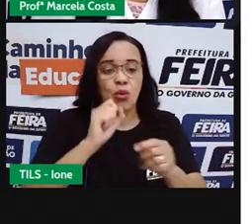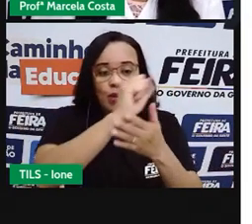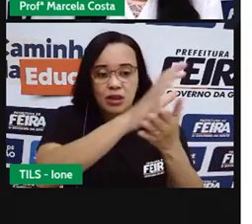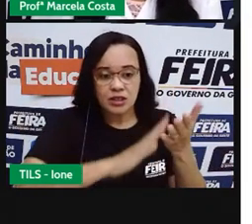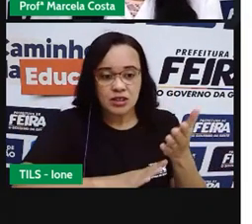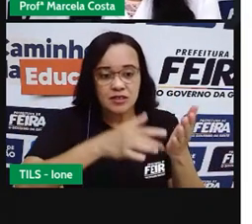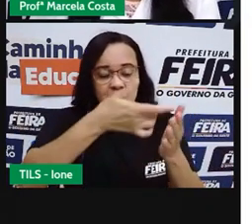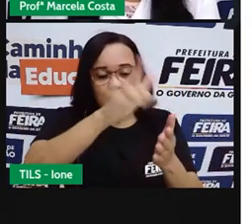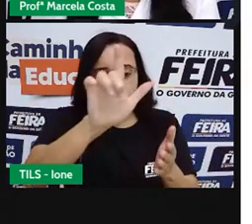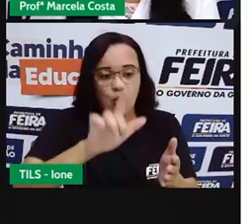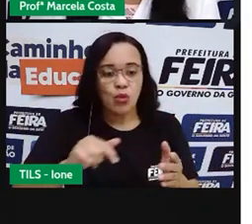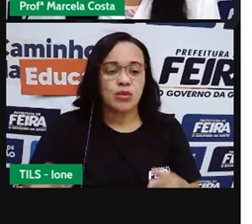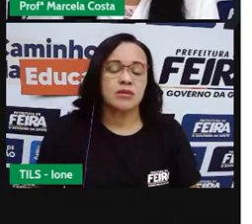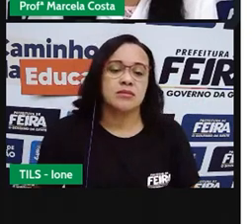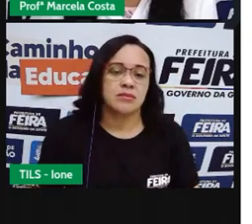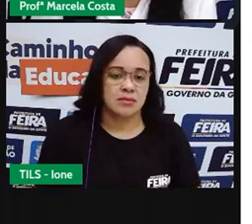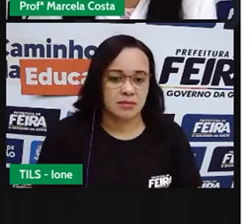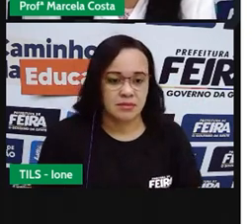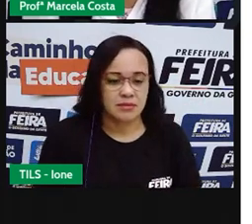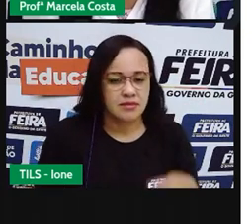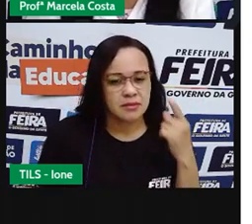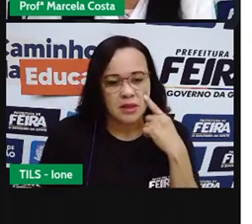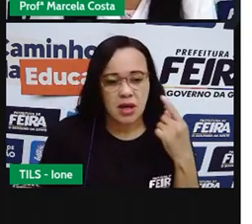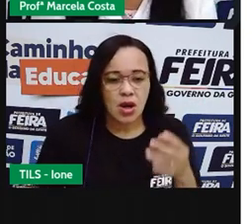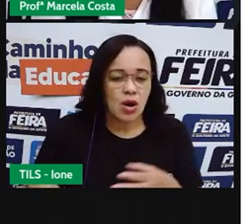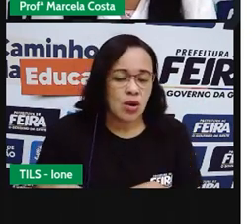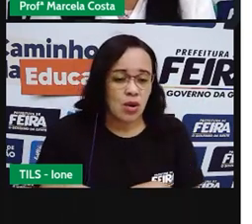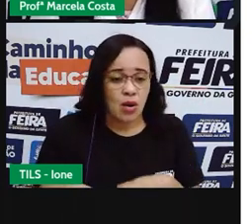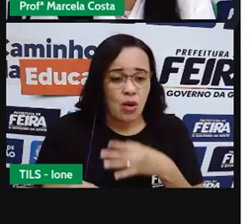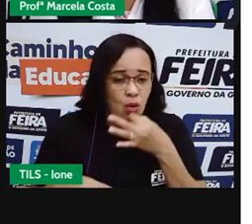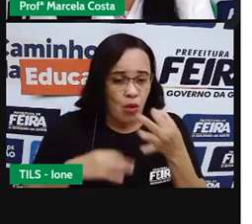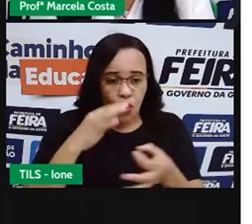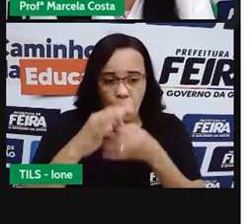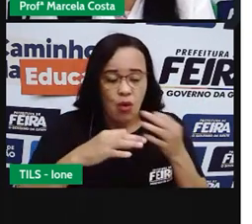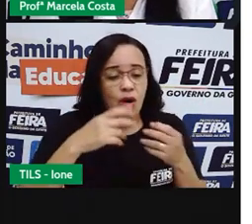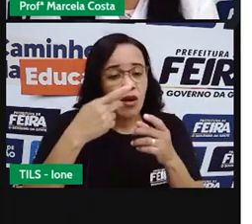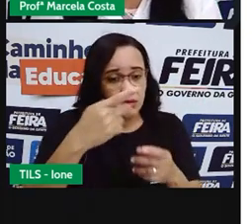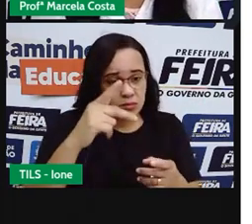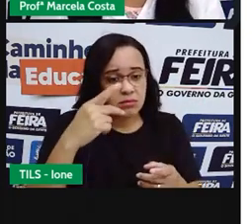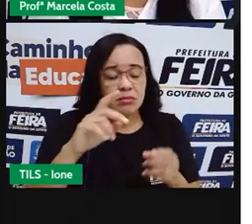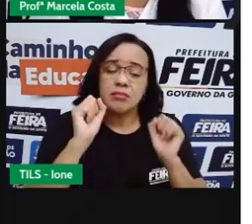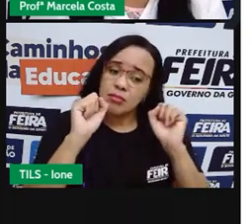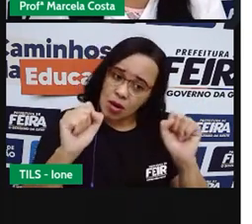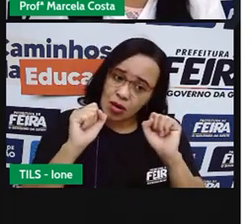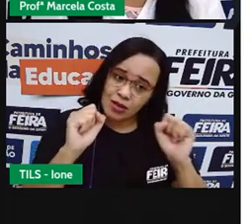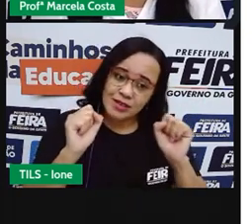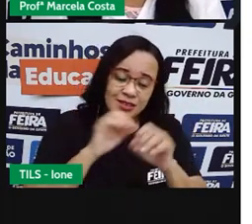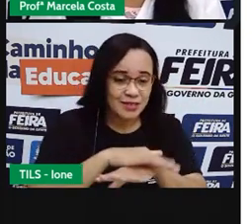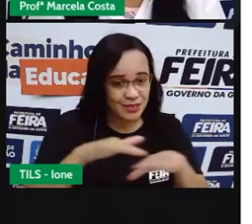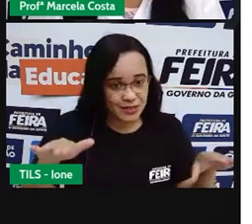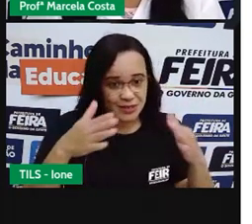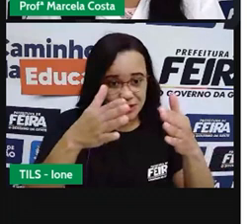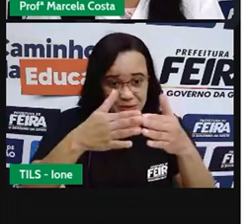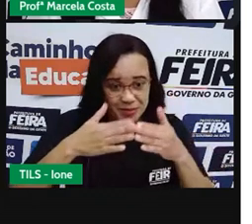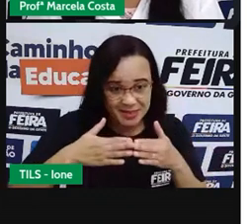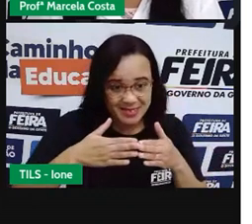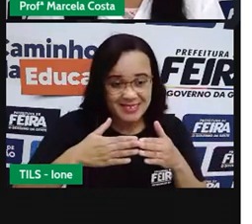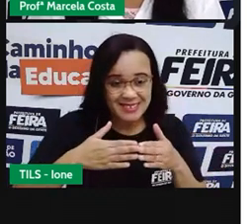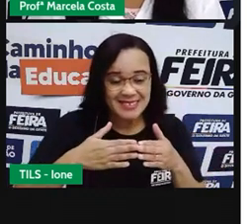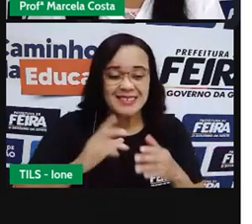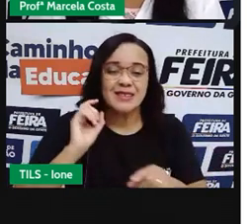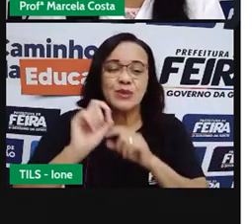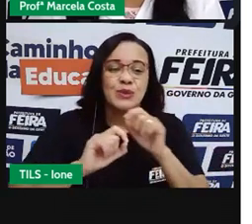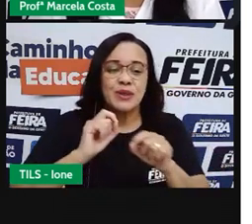atividade que eu vou sugerir para você realizar em casa. Eu vou pedir para que você pegue